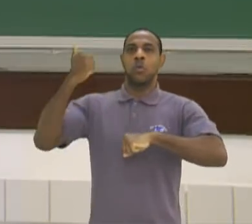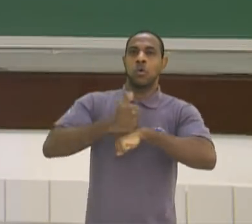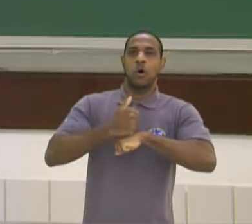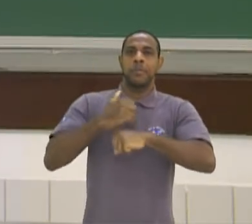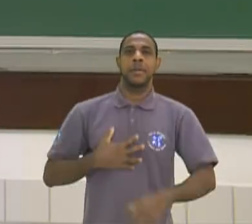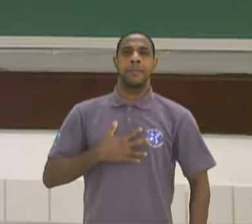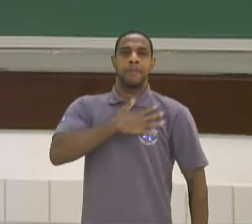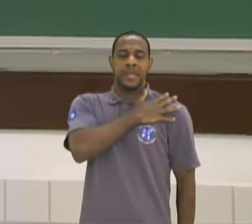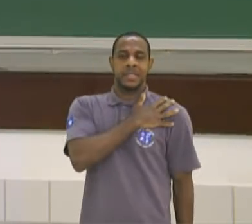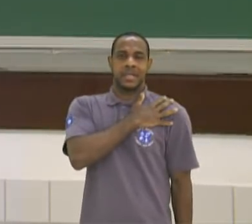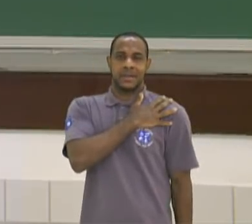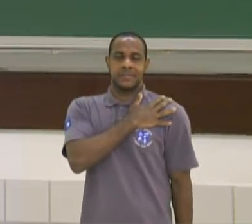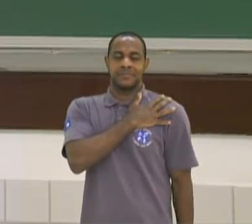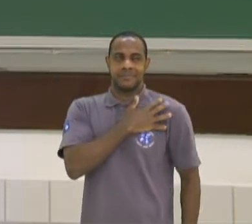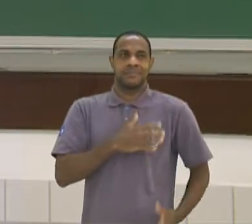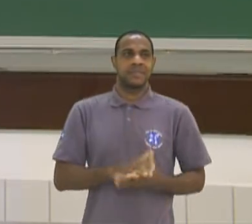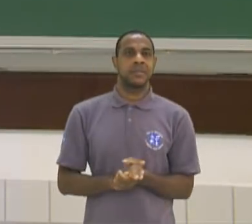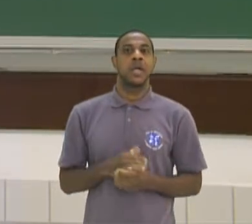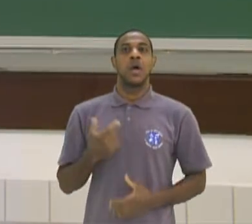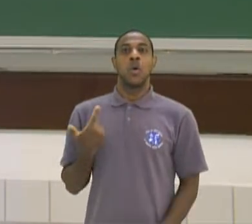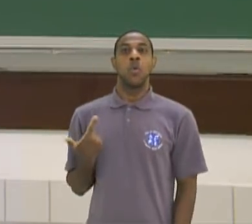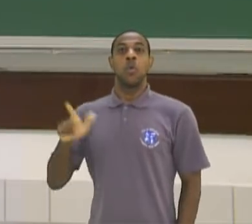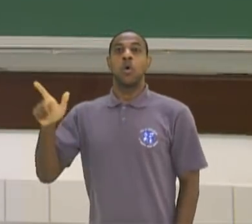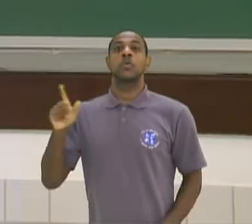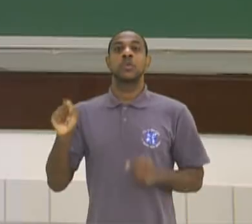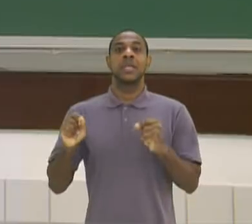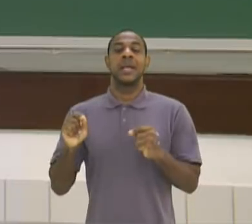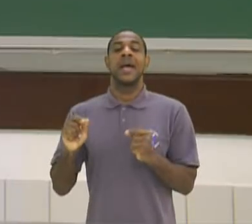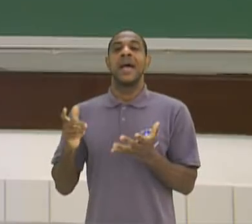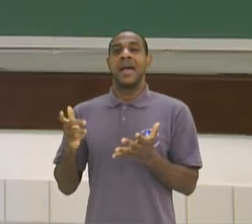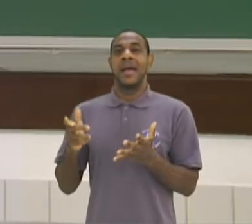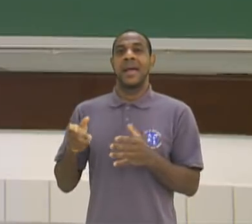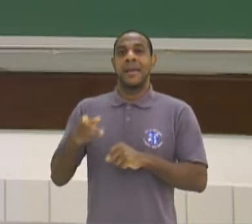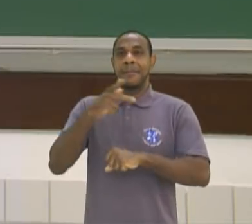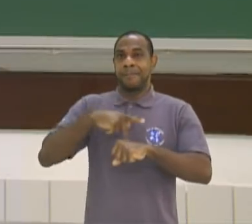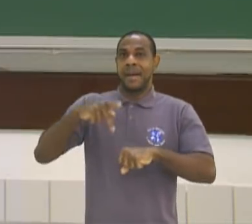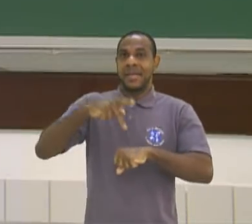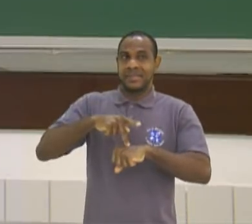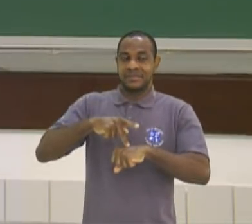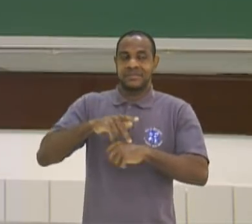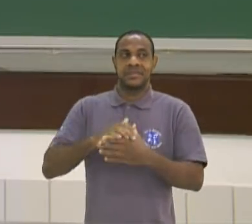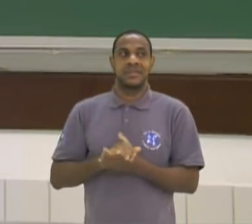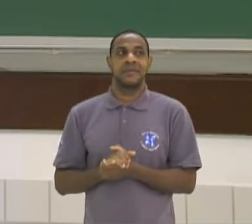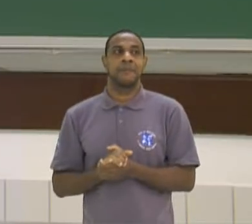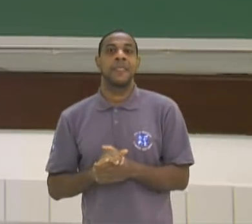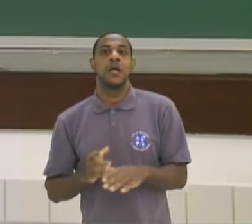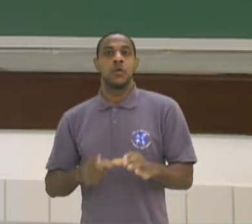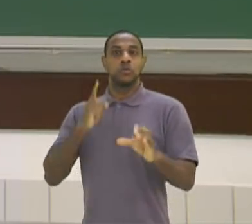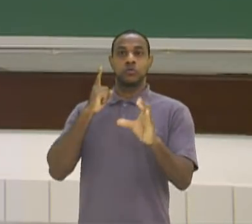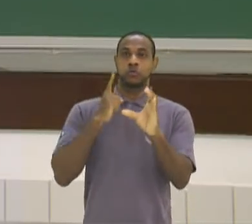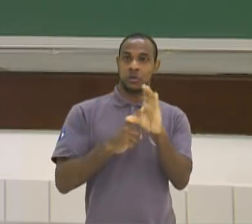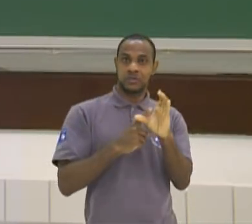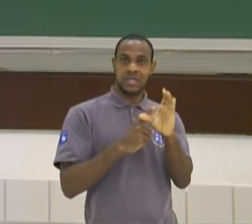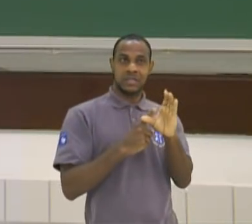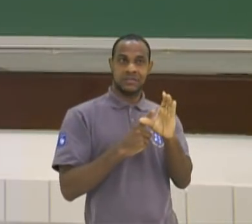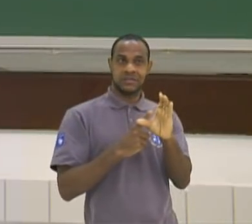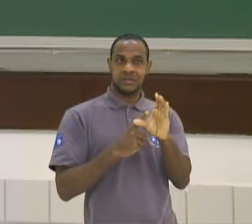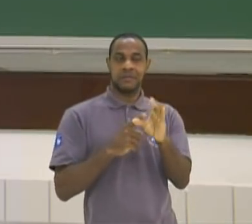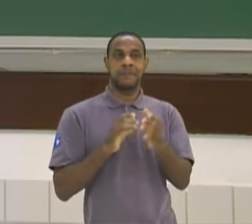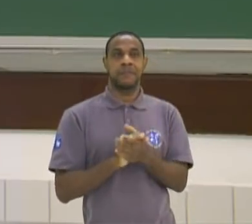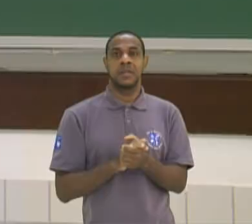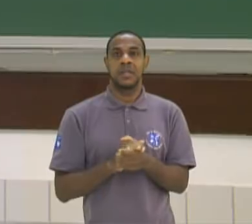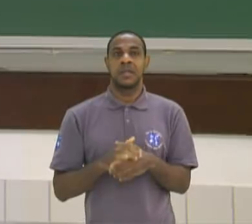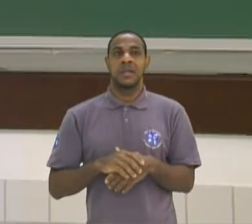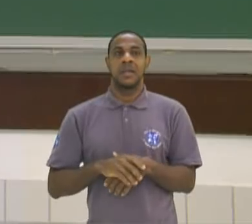de um outro país socialista. Então, esse é o cenário do que vamos falar. Um governo socialista no Chile,